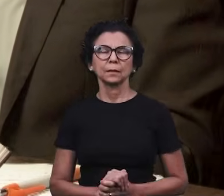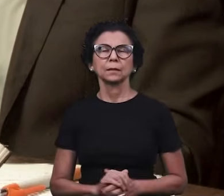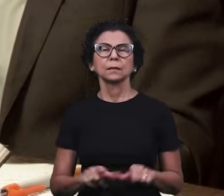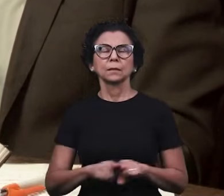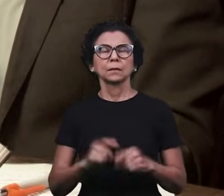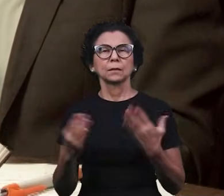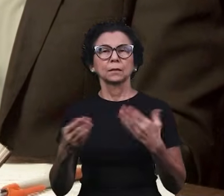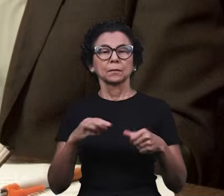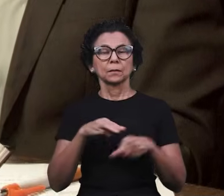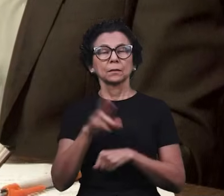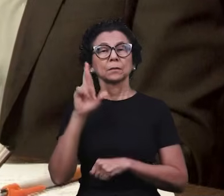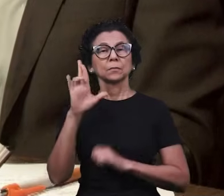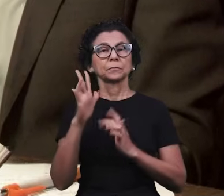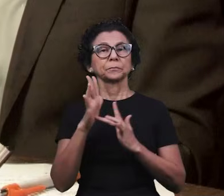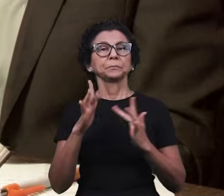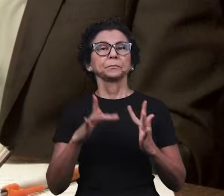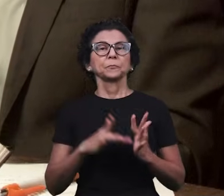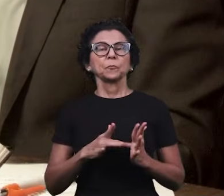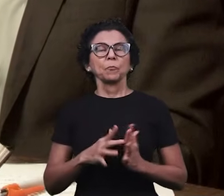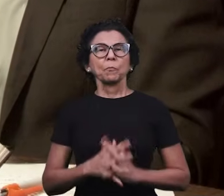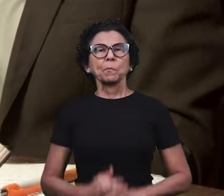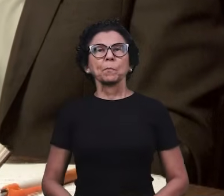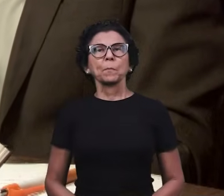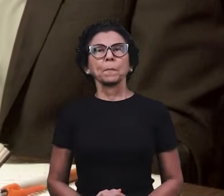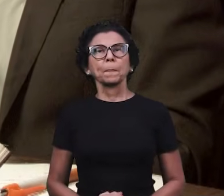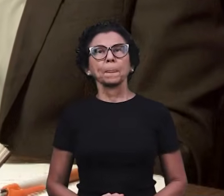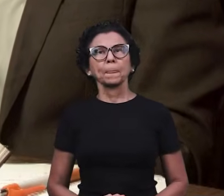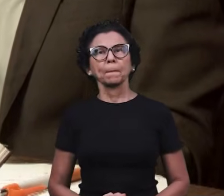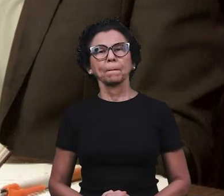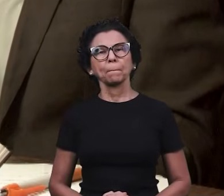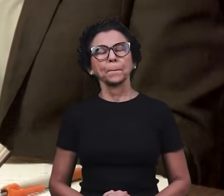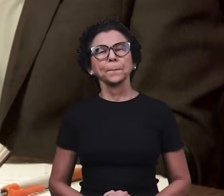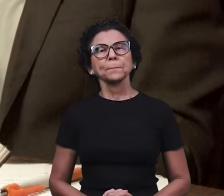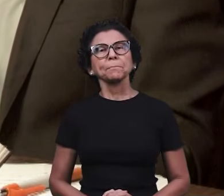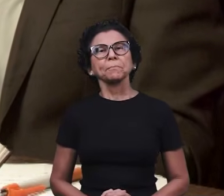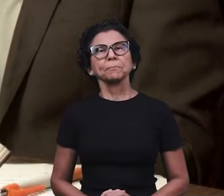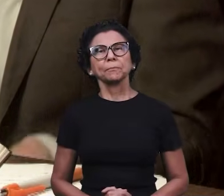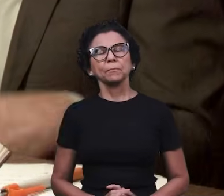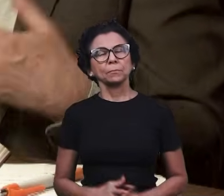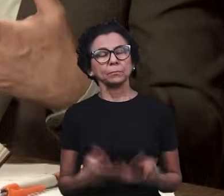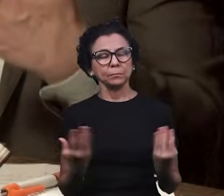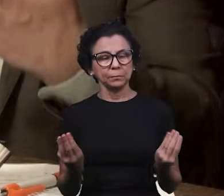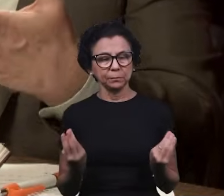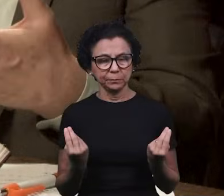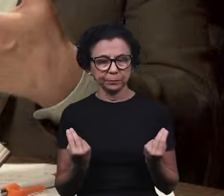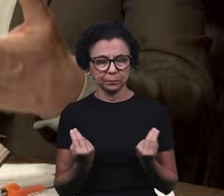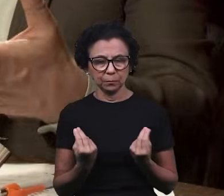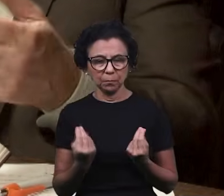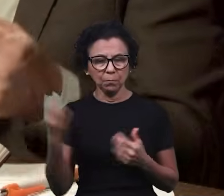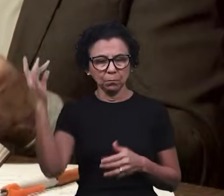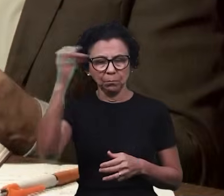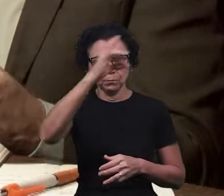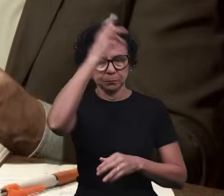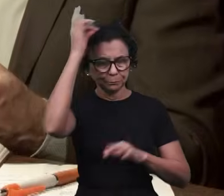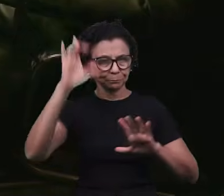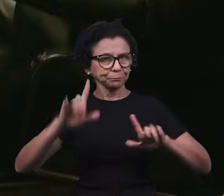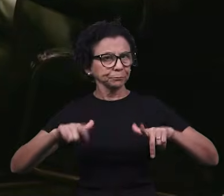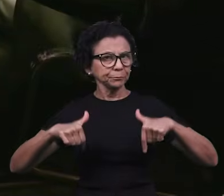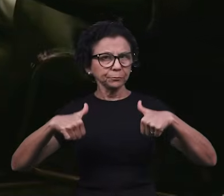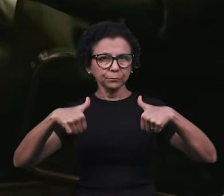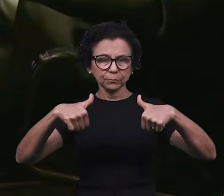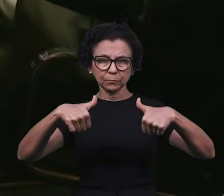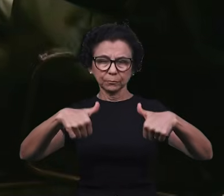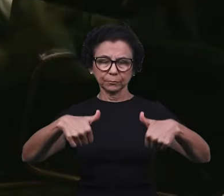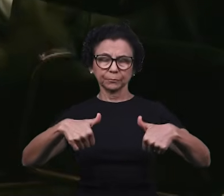Jesus na nossa vida. Então é a firmeza, então é o agir no Espírito. Realizar